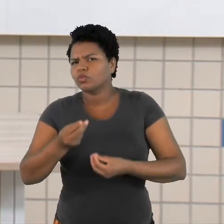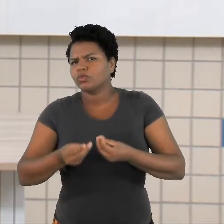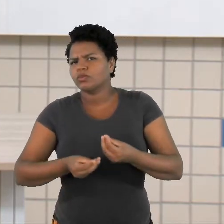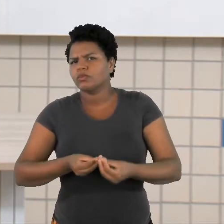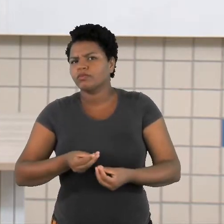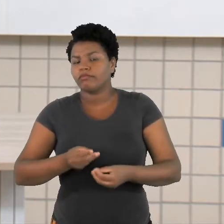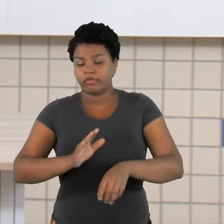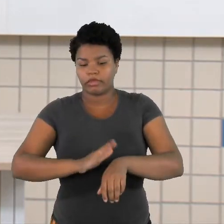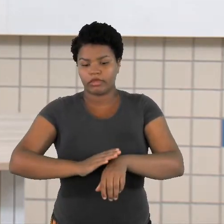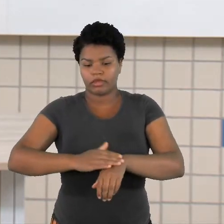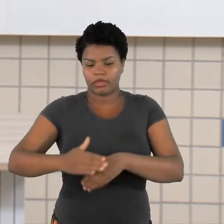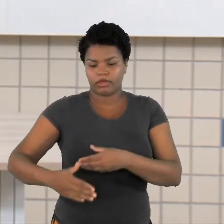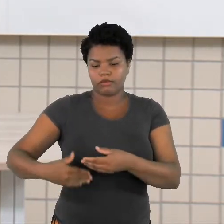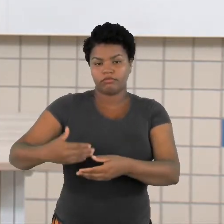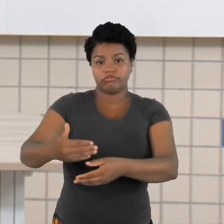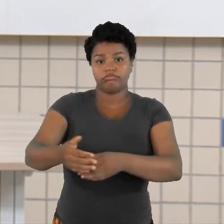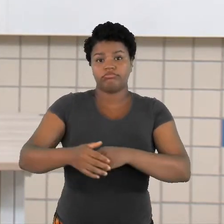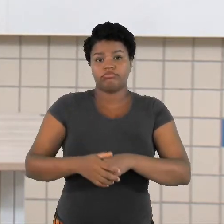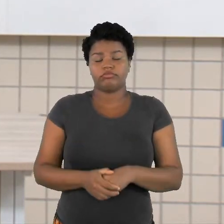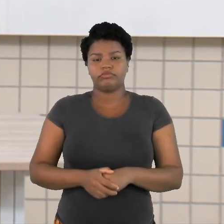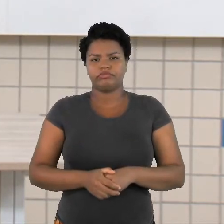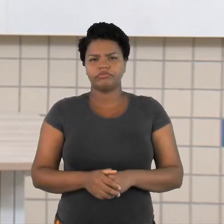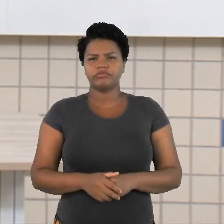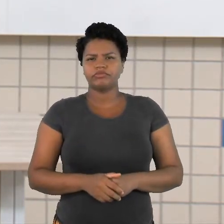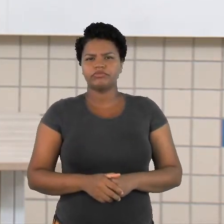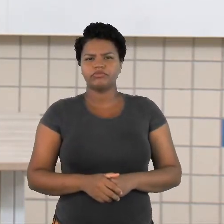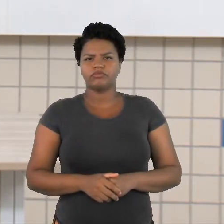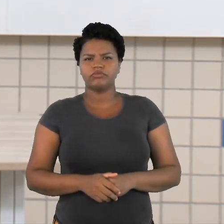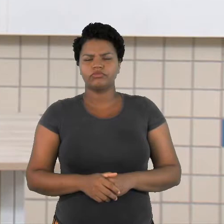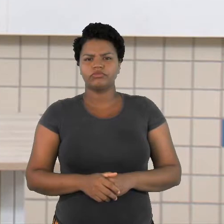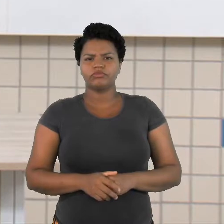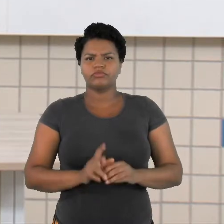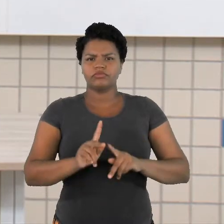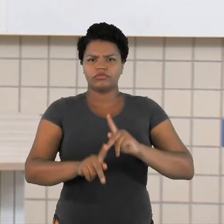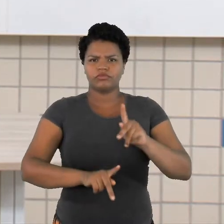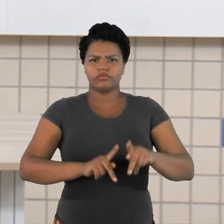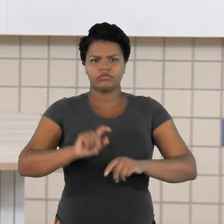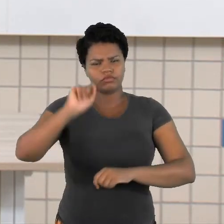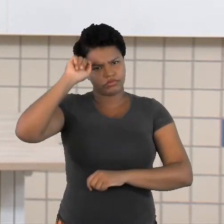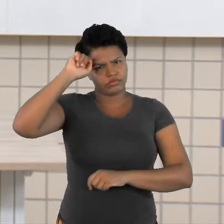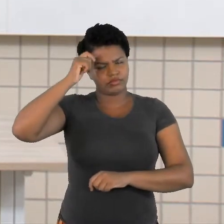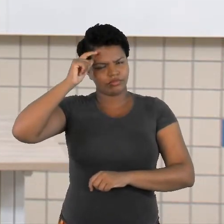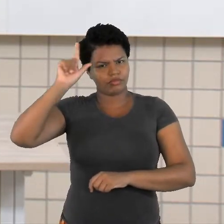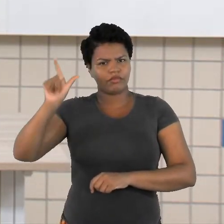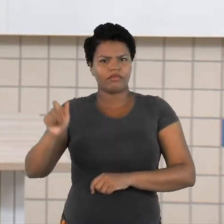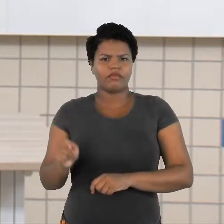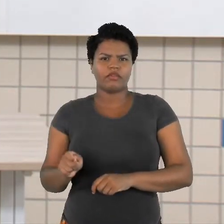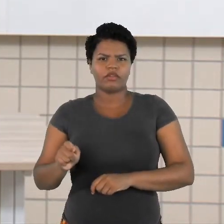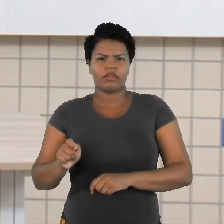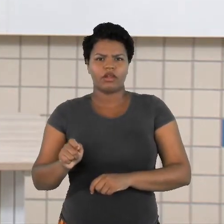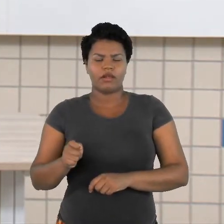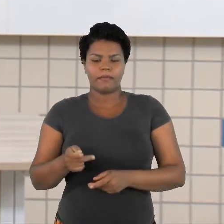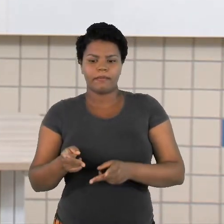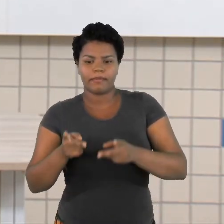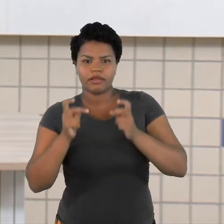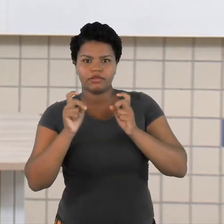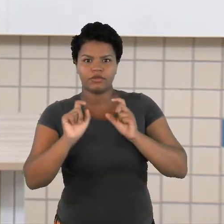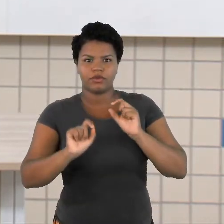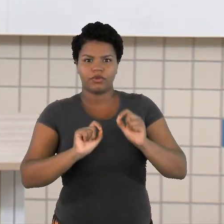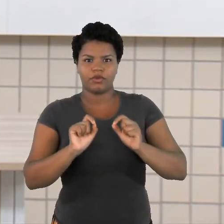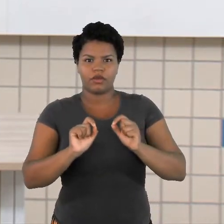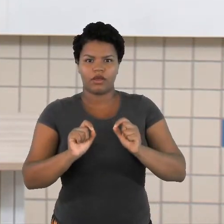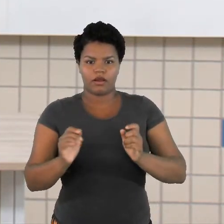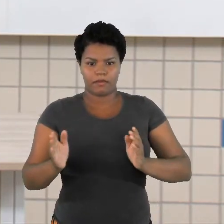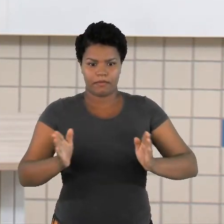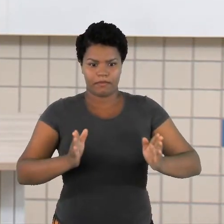longo do tempo, os povos africanos perceberam que durante a